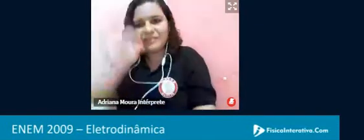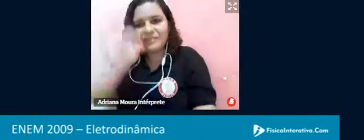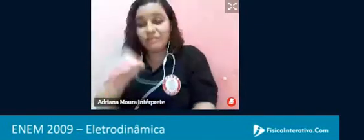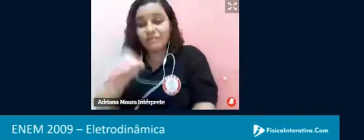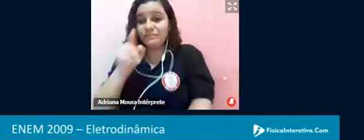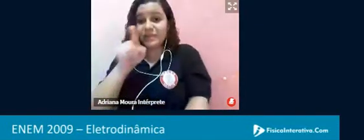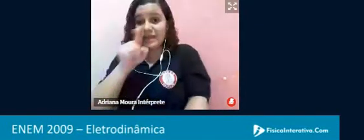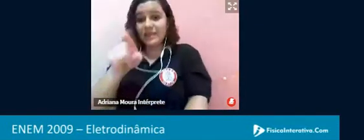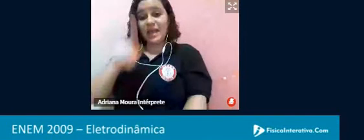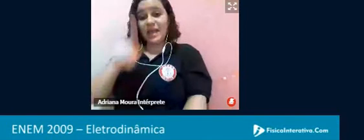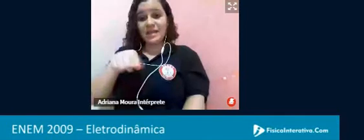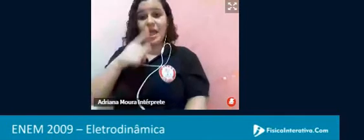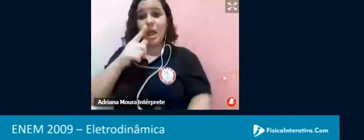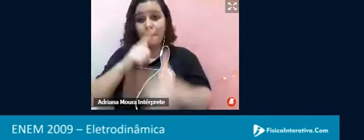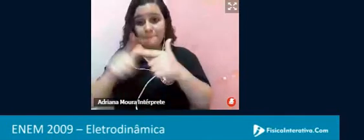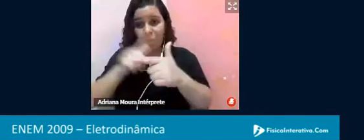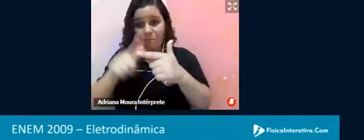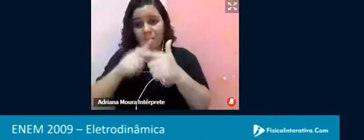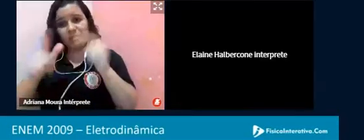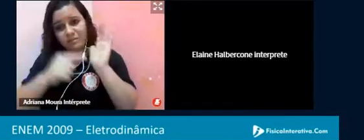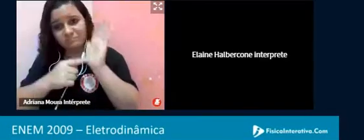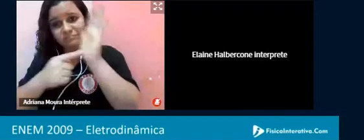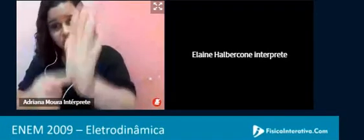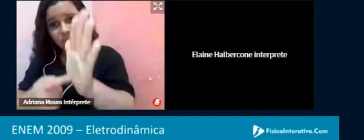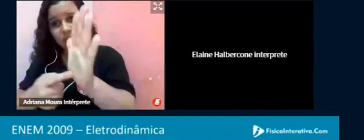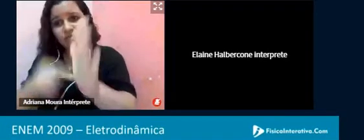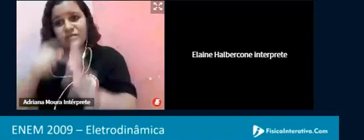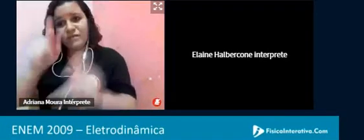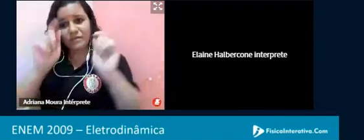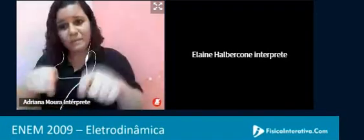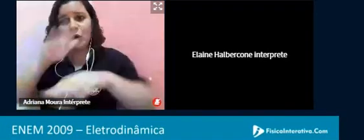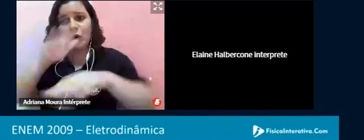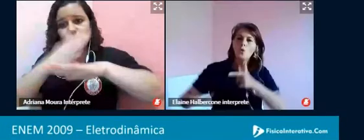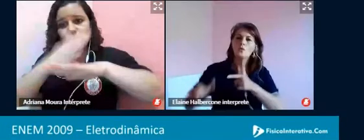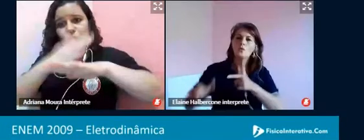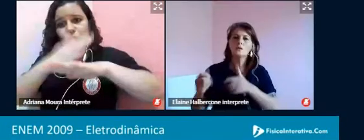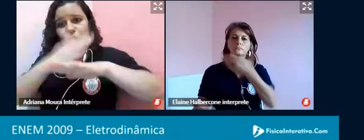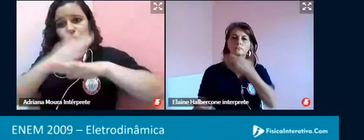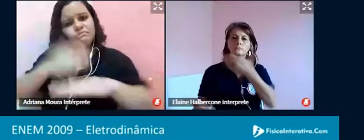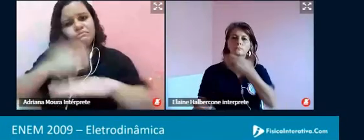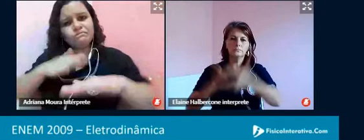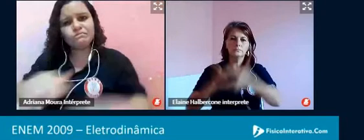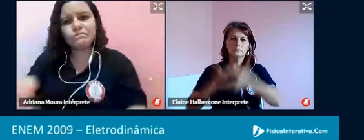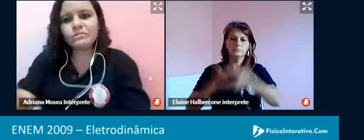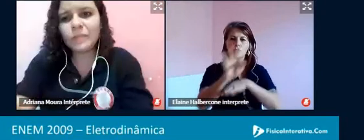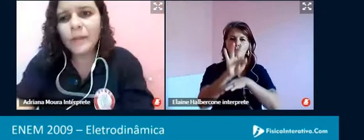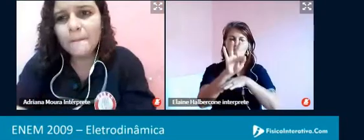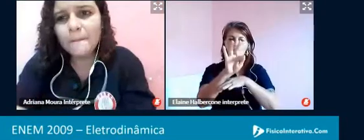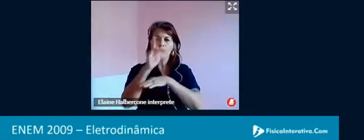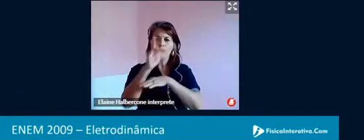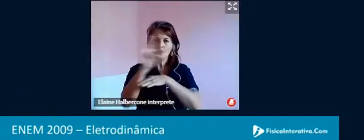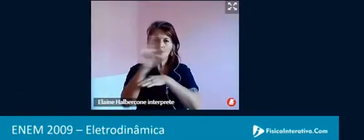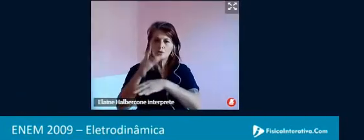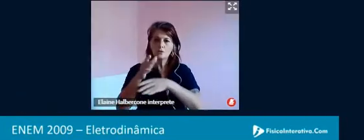dos problemas que você consegue chegar lá no FET e simular. Você pode, com muita paciência e vontade, fazer lá